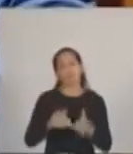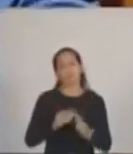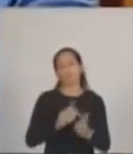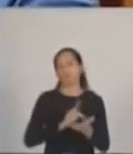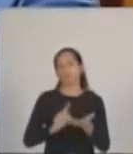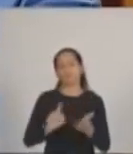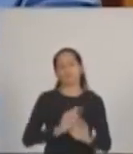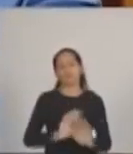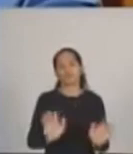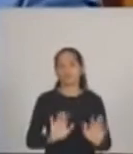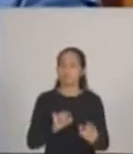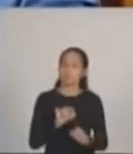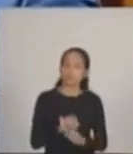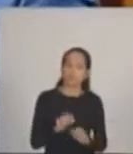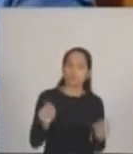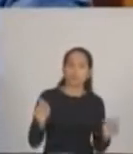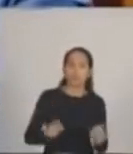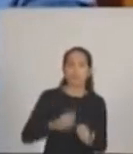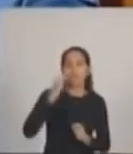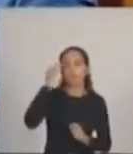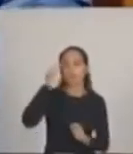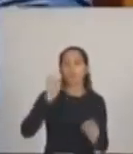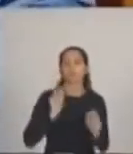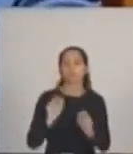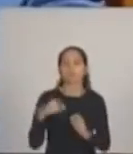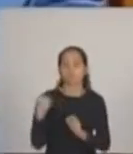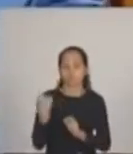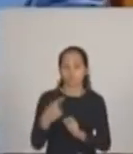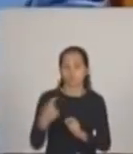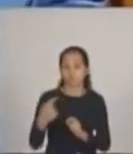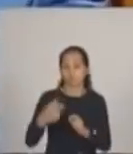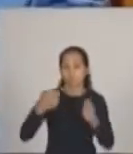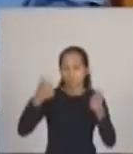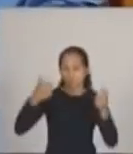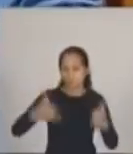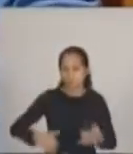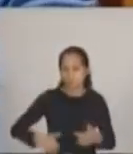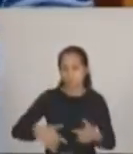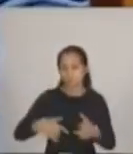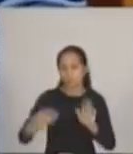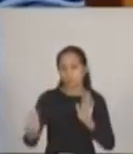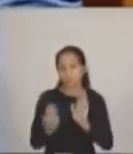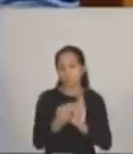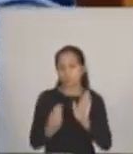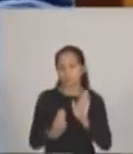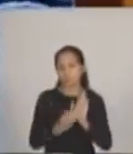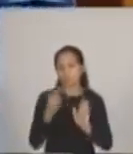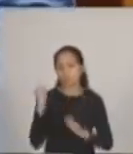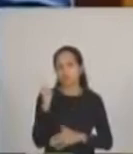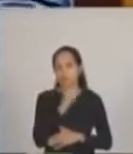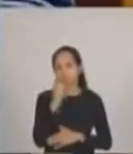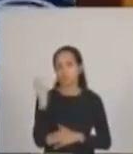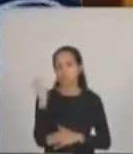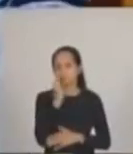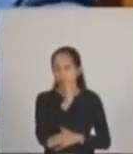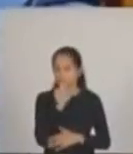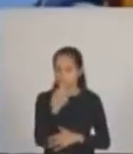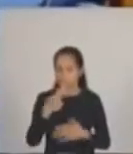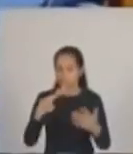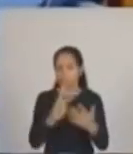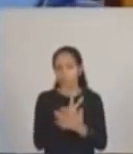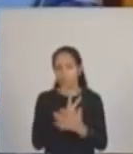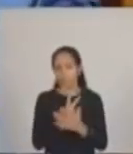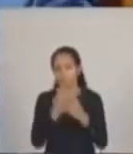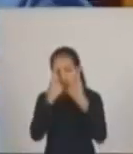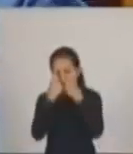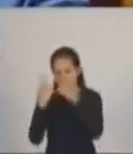ela acaba por entender que devemos conceituar a questão da urgência e emergência médica sempre, inclusive nesse caso de violência contra a